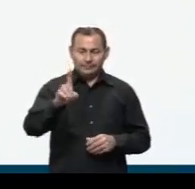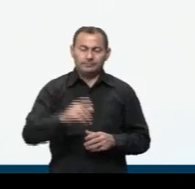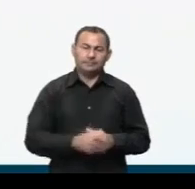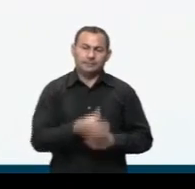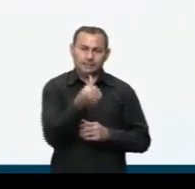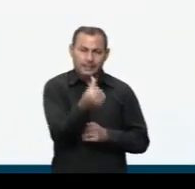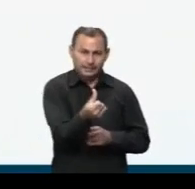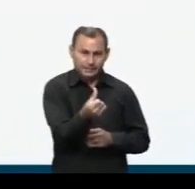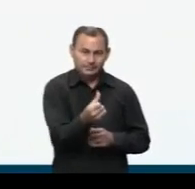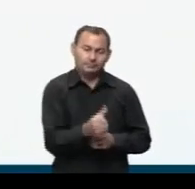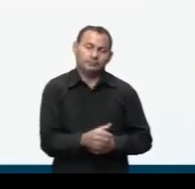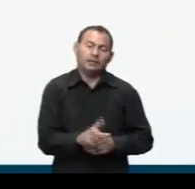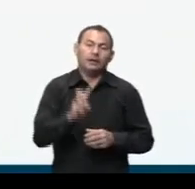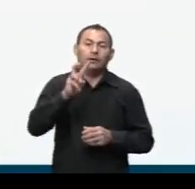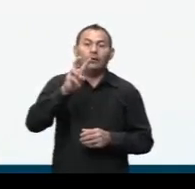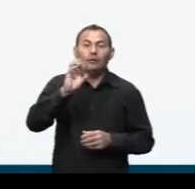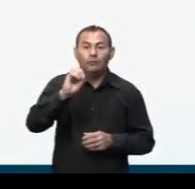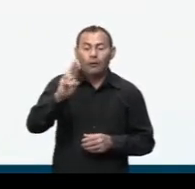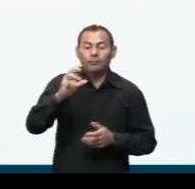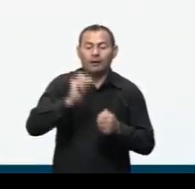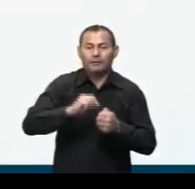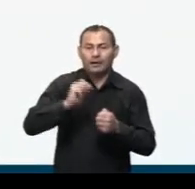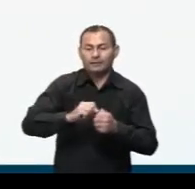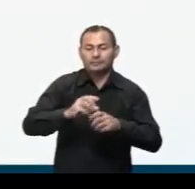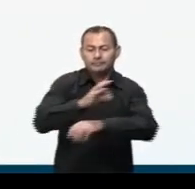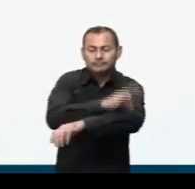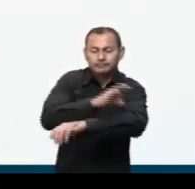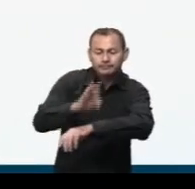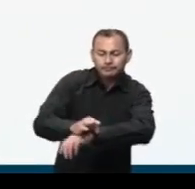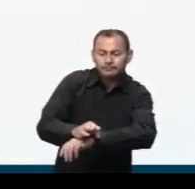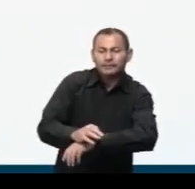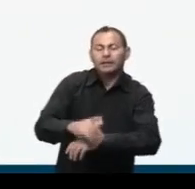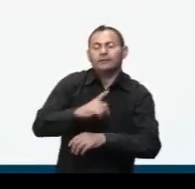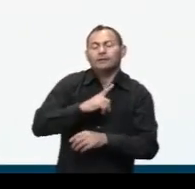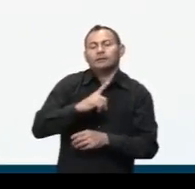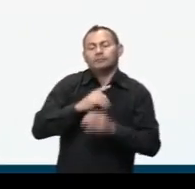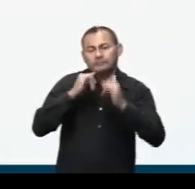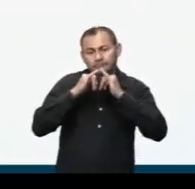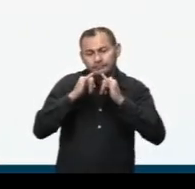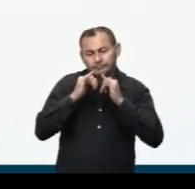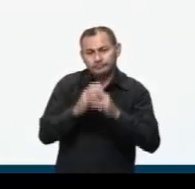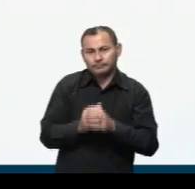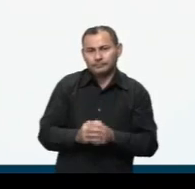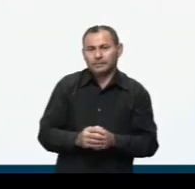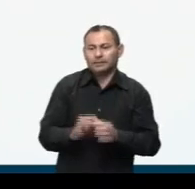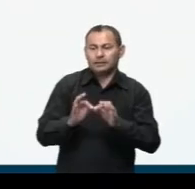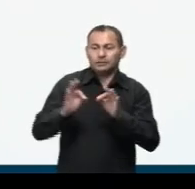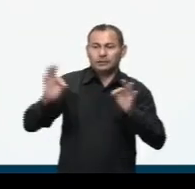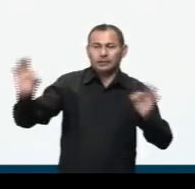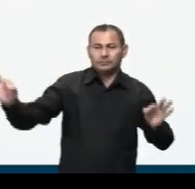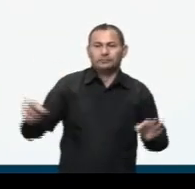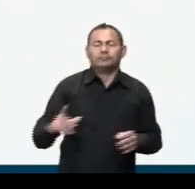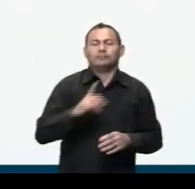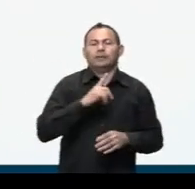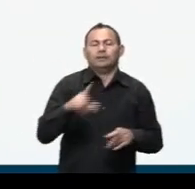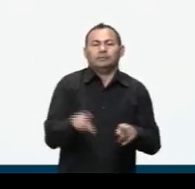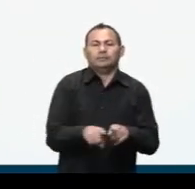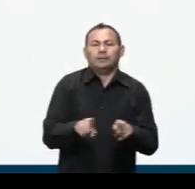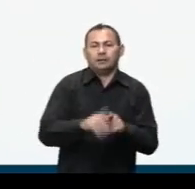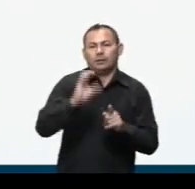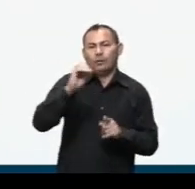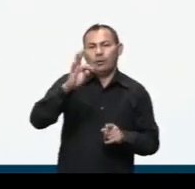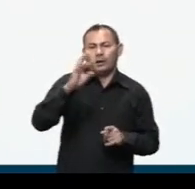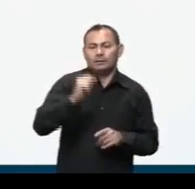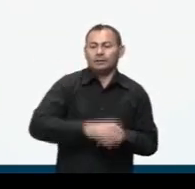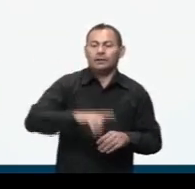D6. Então, eu vou lá, faço as dimensões, eu vou ter a cota dessa distância e eu vou ter a